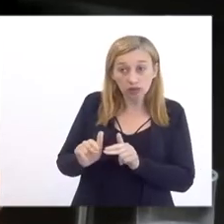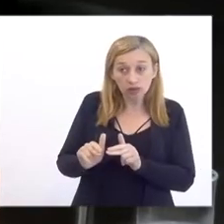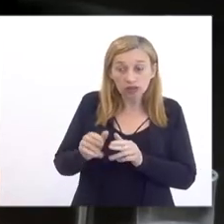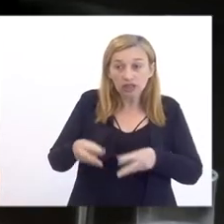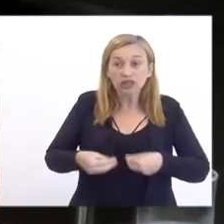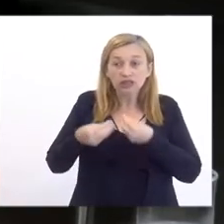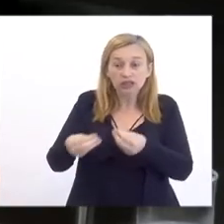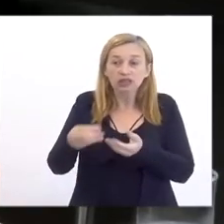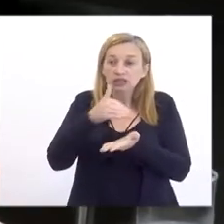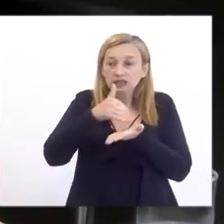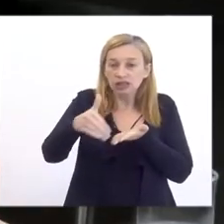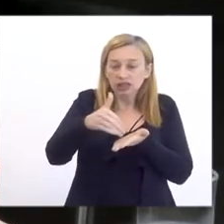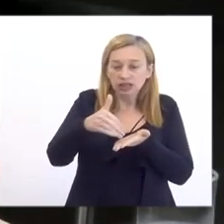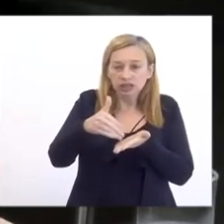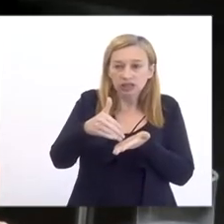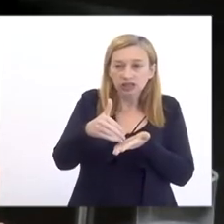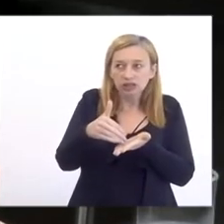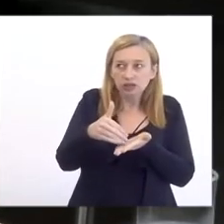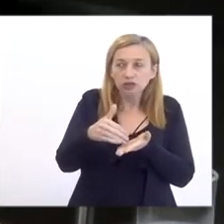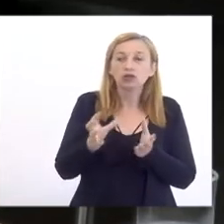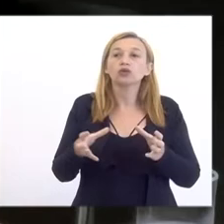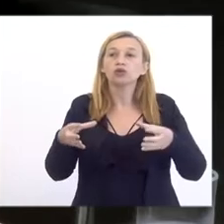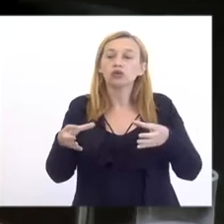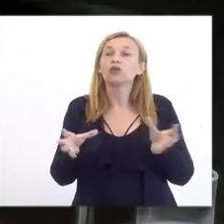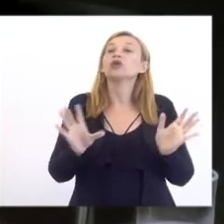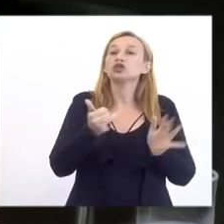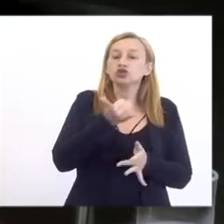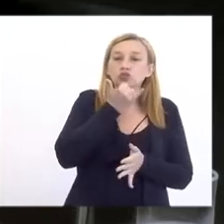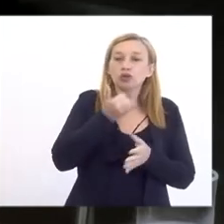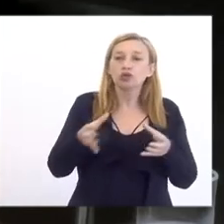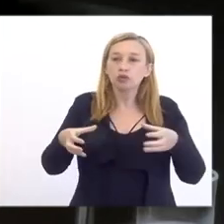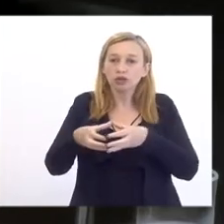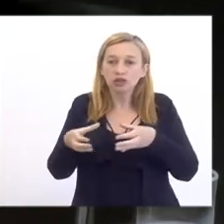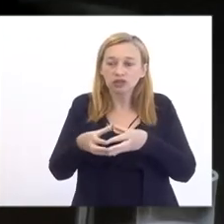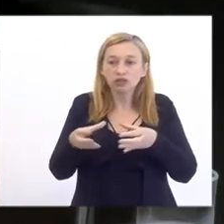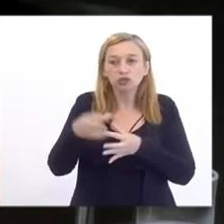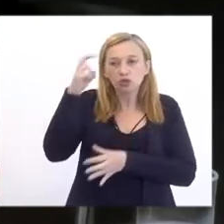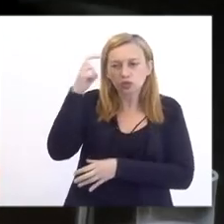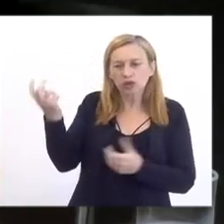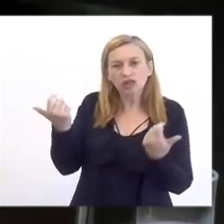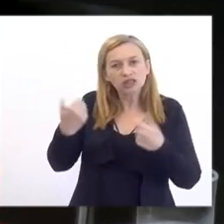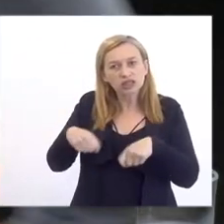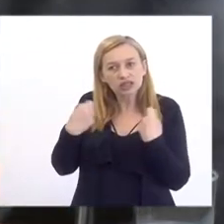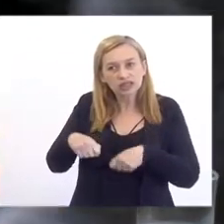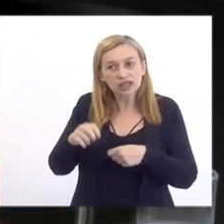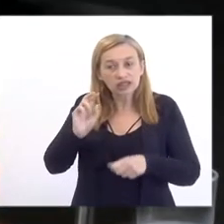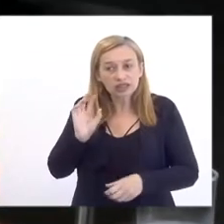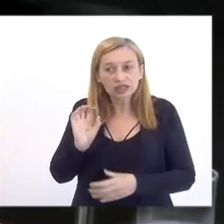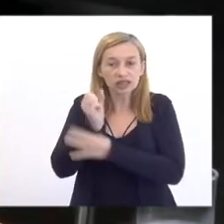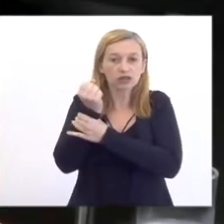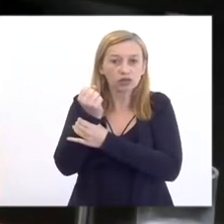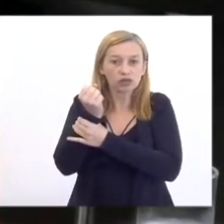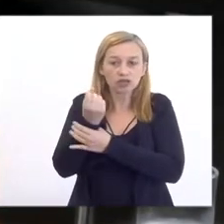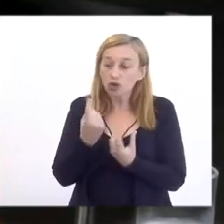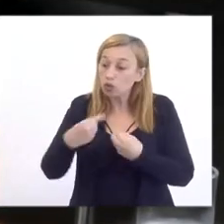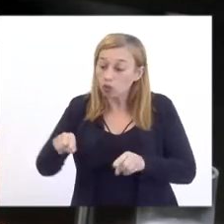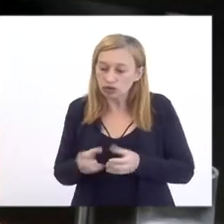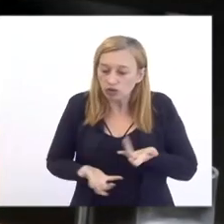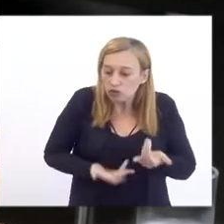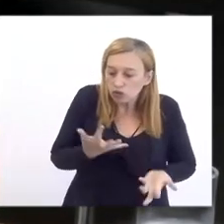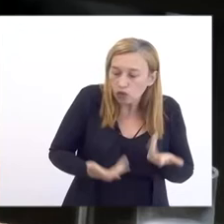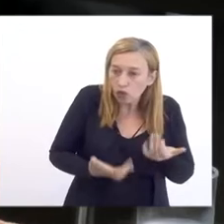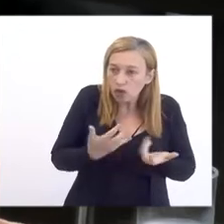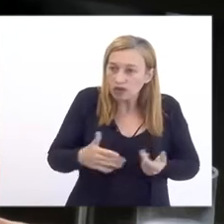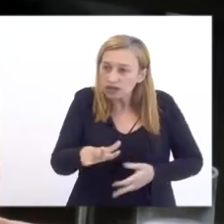na Secretaria de na Comissão de Cultura, sobre a necessidade de ter proteção contra incêndio